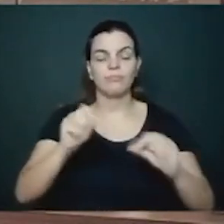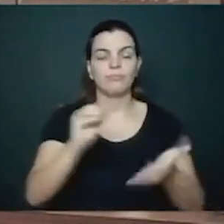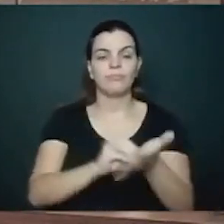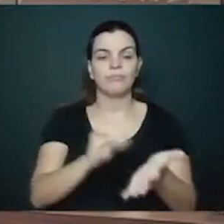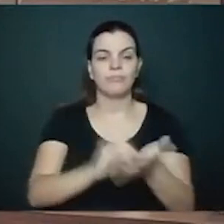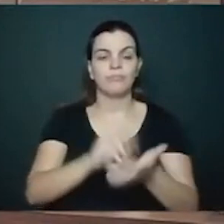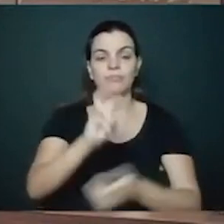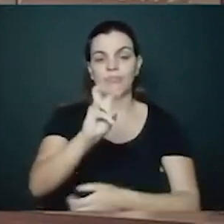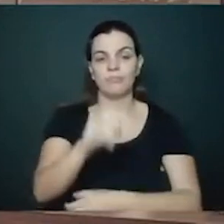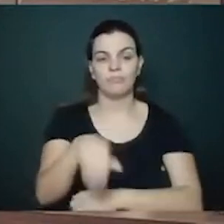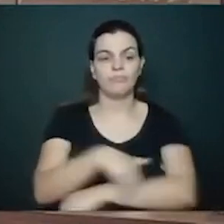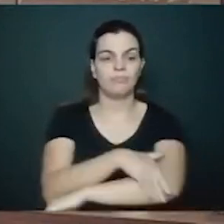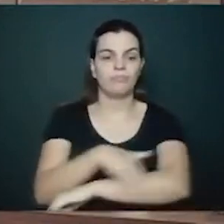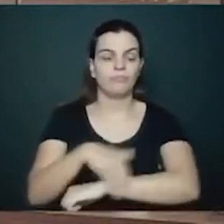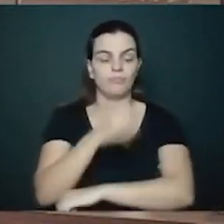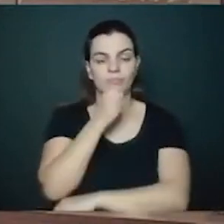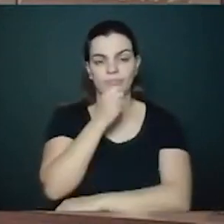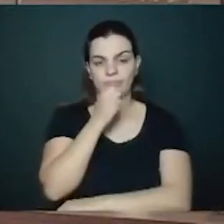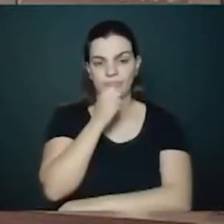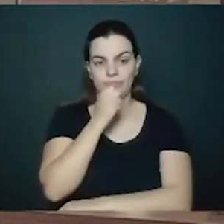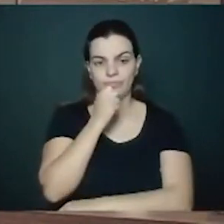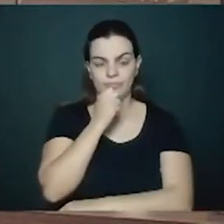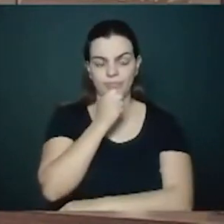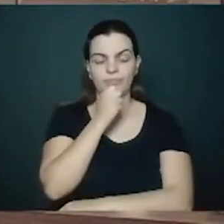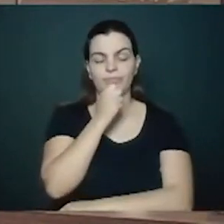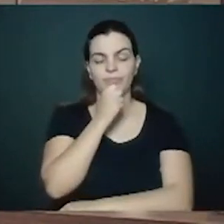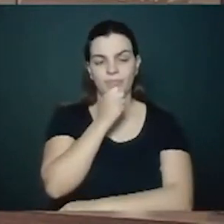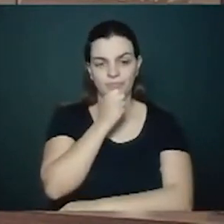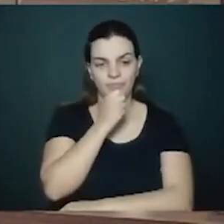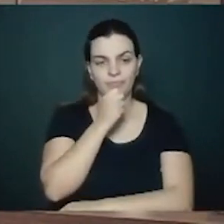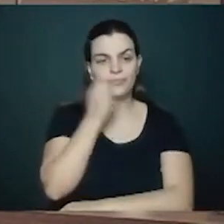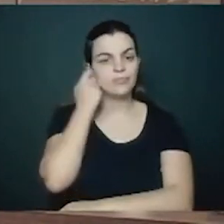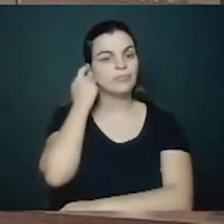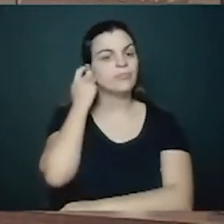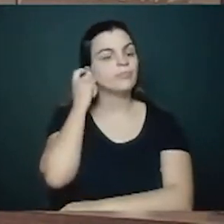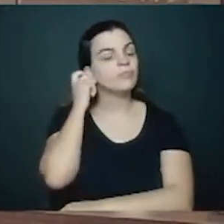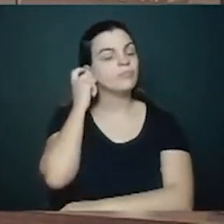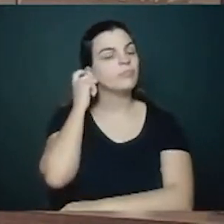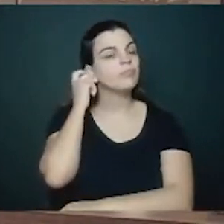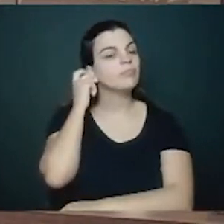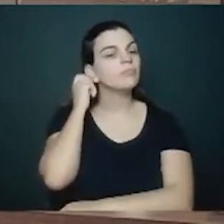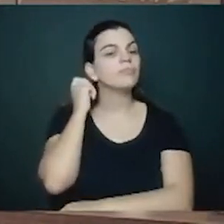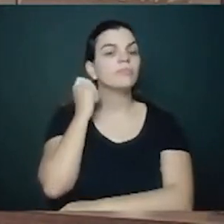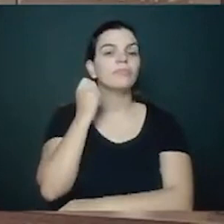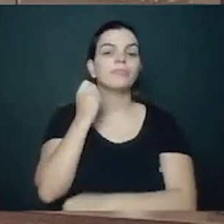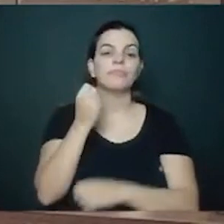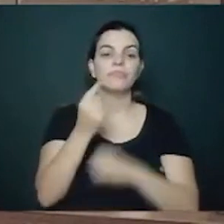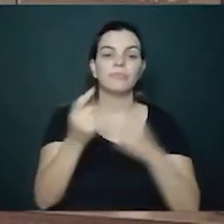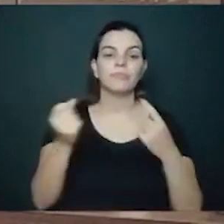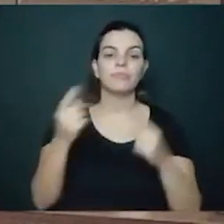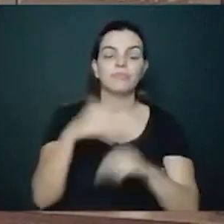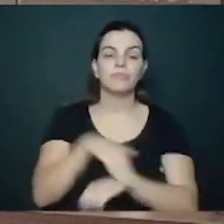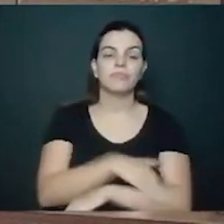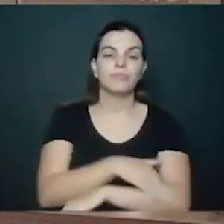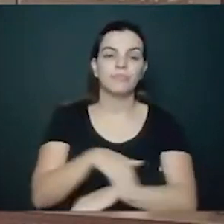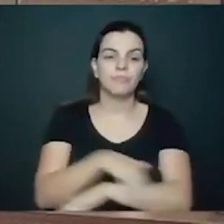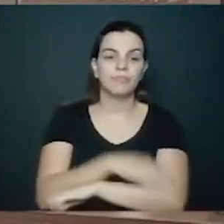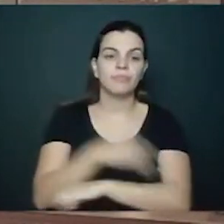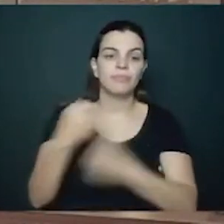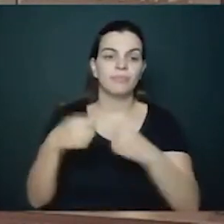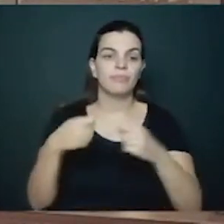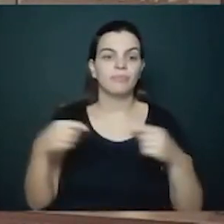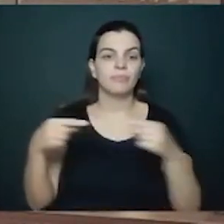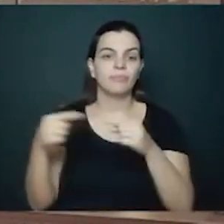com problemas ainda da questão de ser oficializada para o município, mas já estão em trâmites também